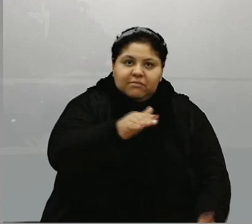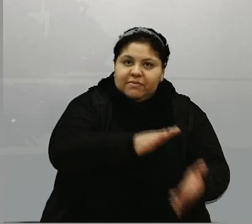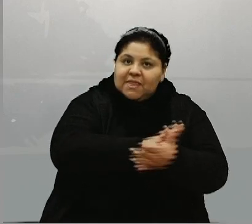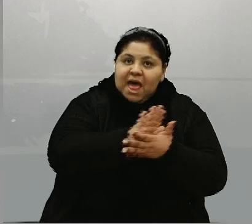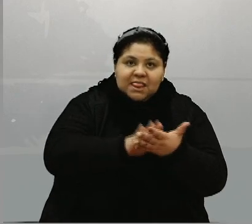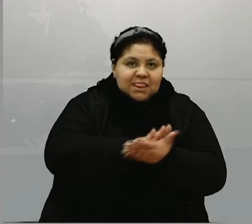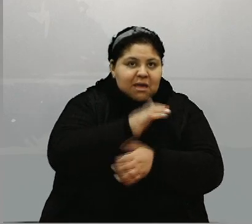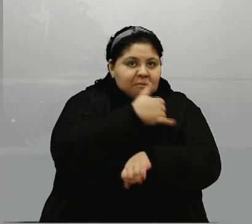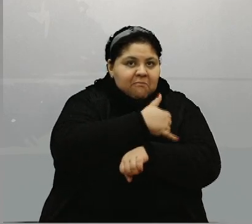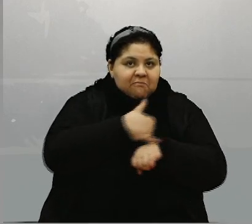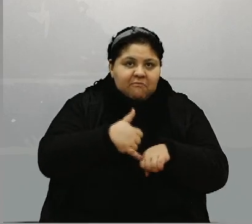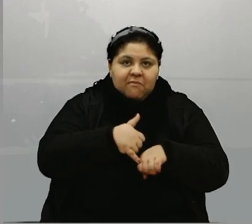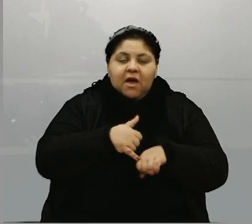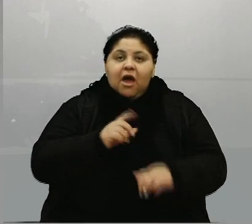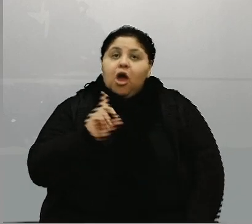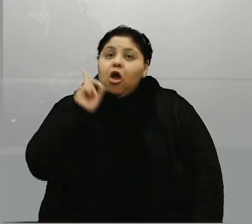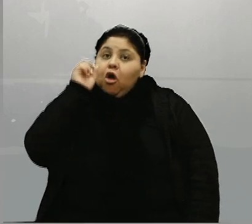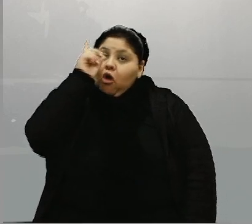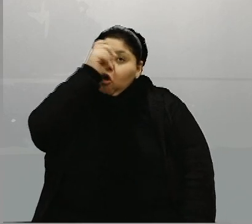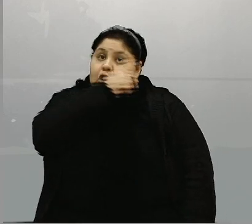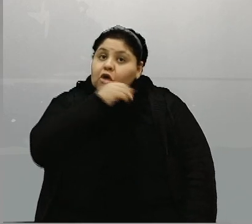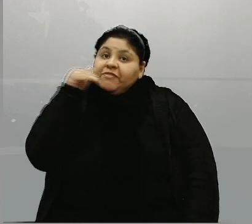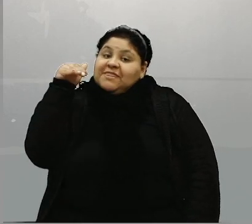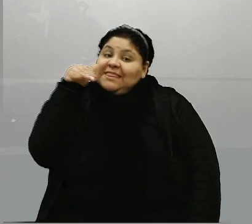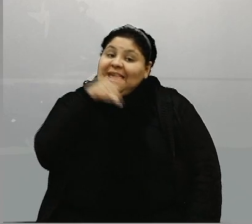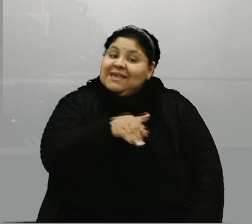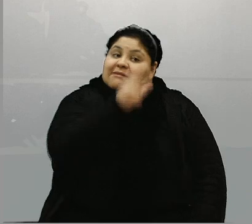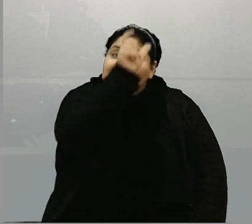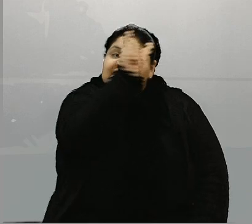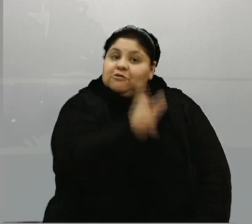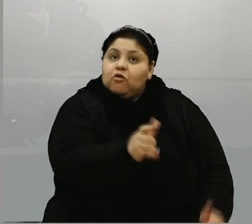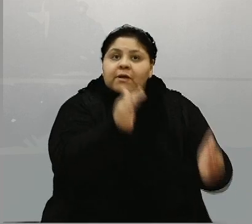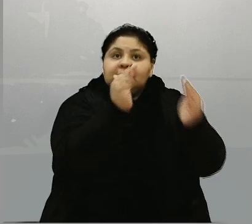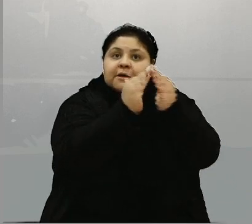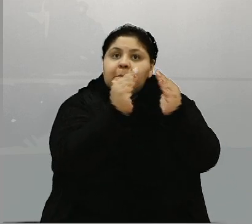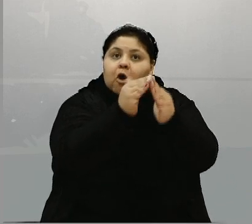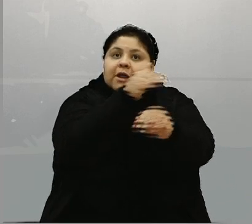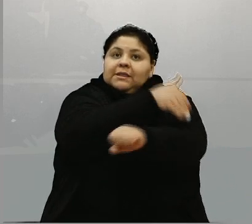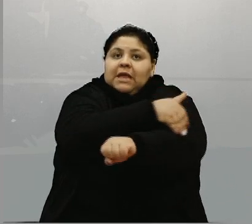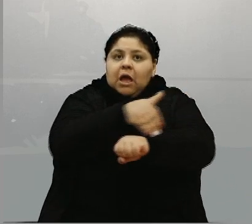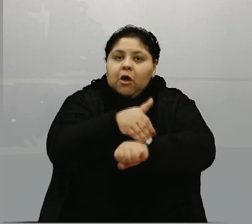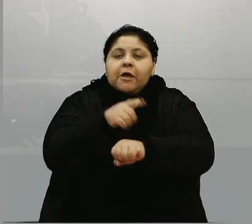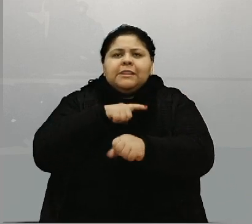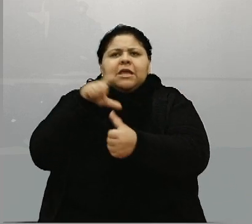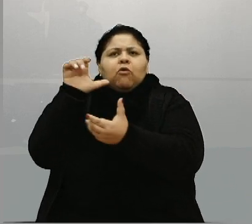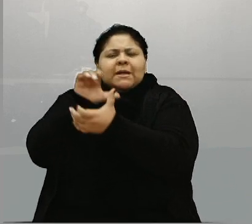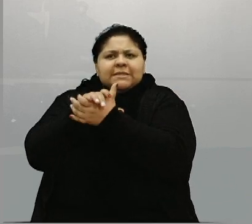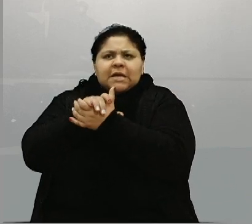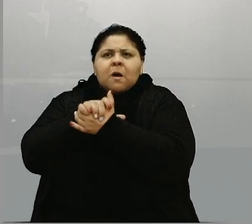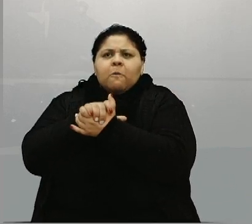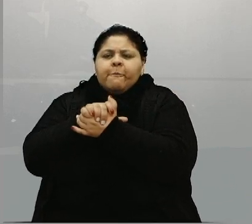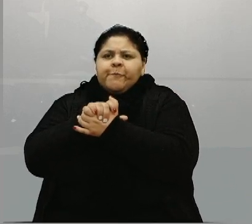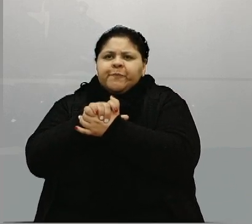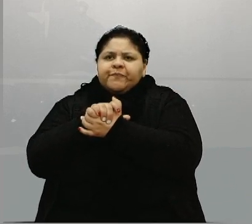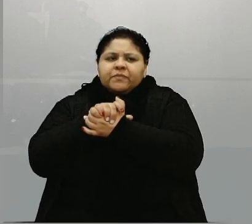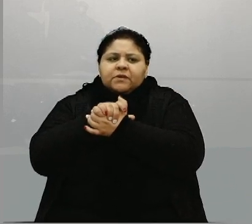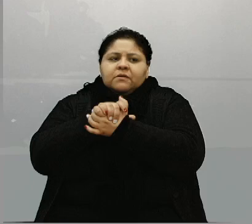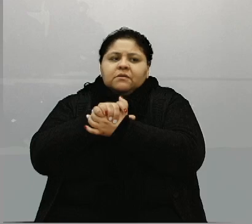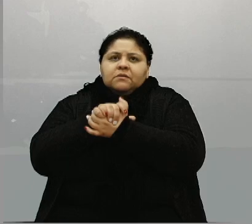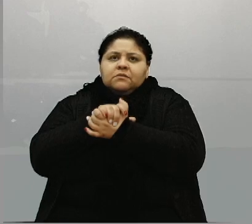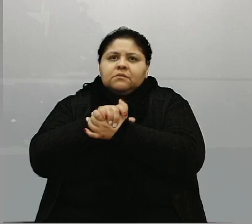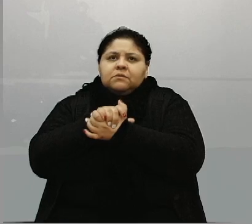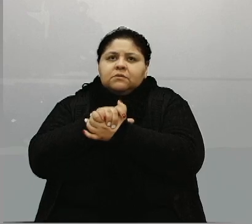Lá, com muita dificuldade, desce morador. Tem um casal que ambos